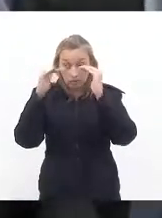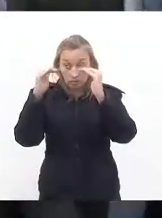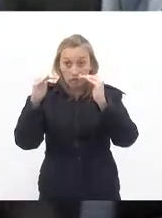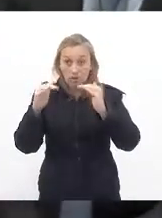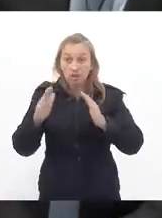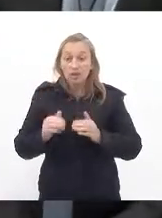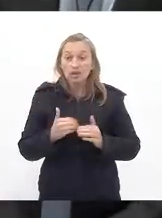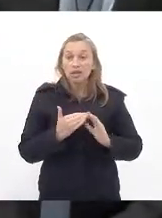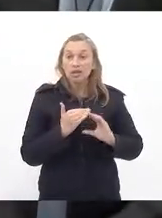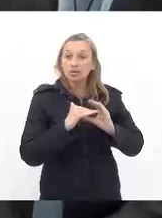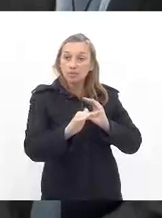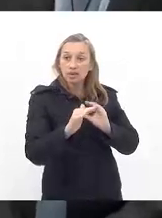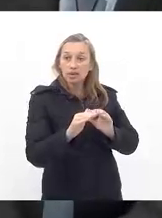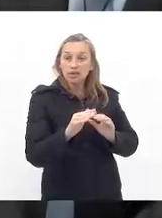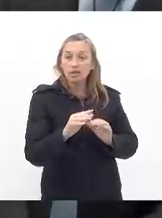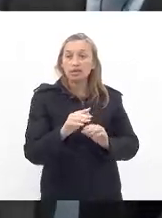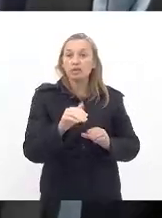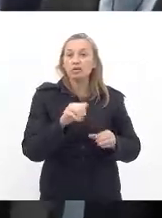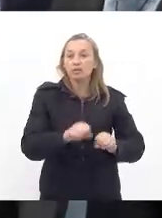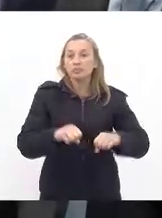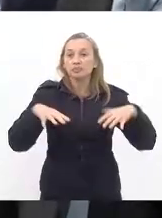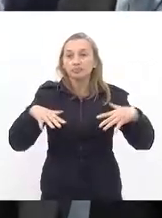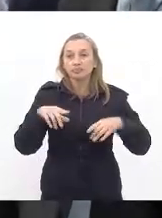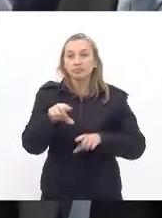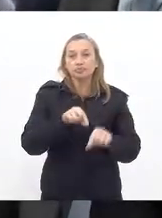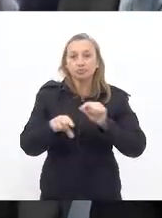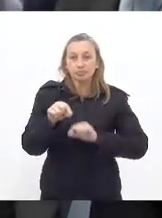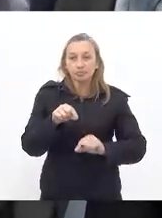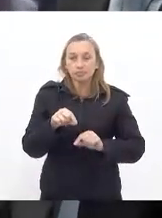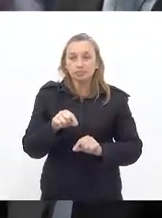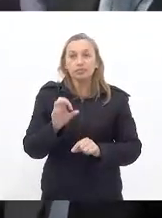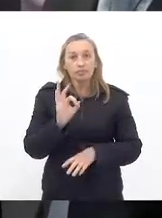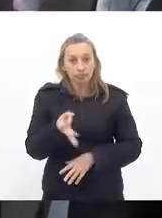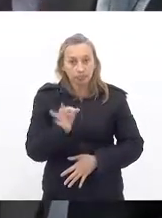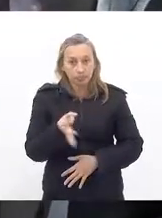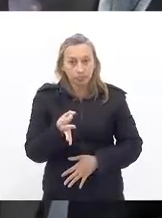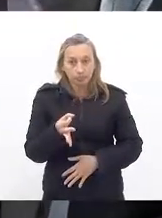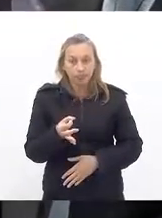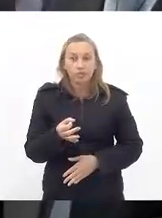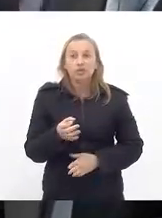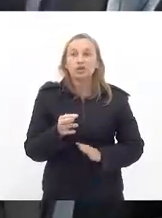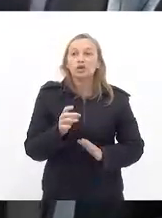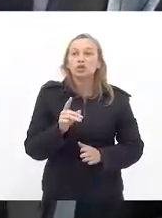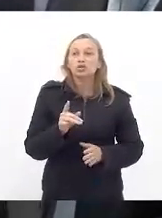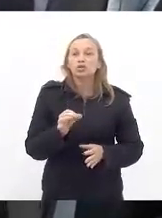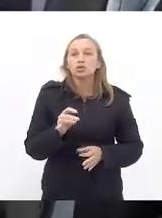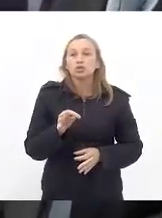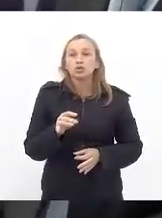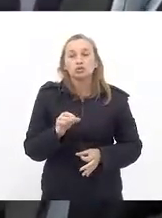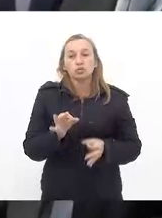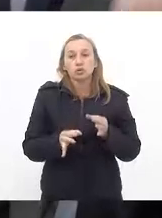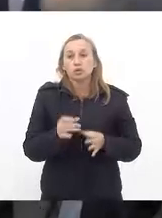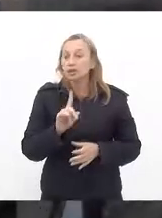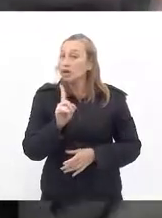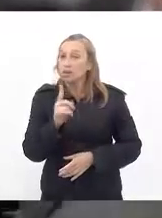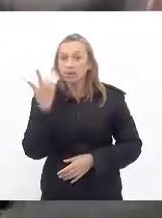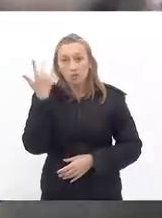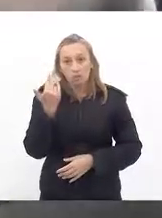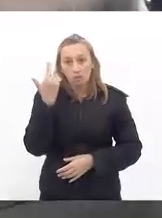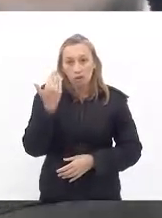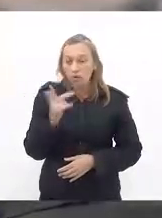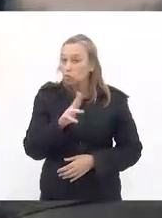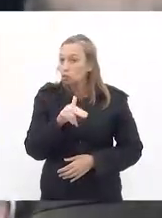ao plenário tal decisão Porque de fato há uma jurisprudência repito não é comum